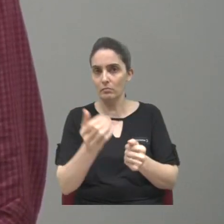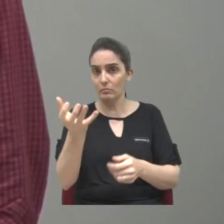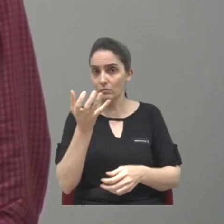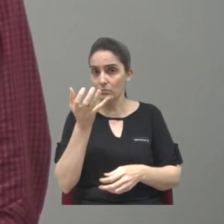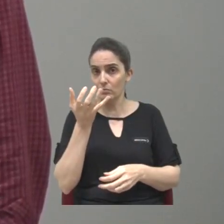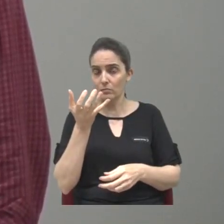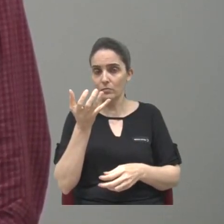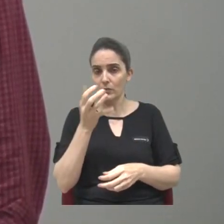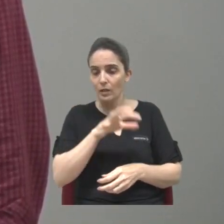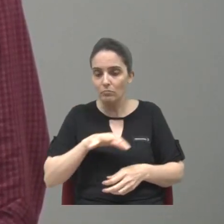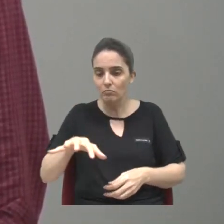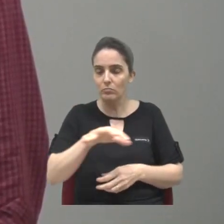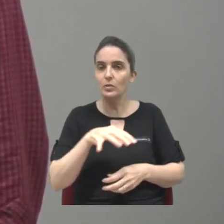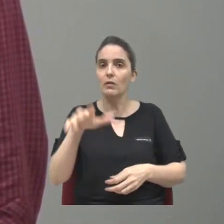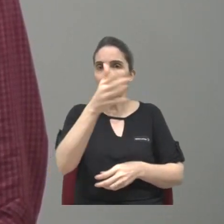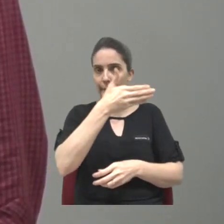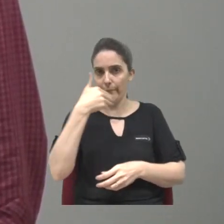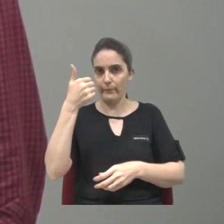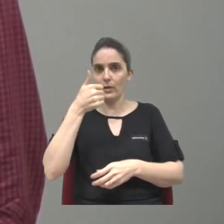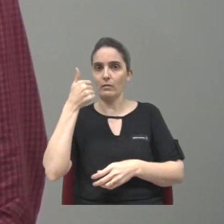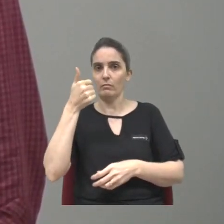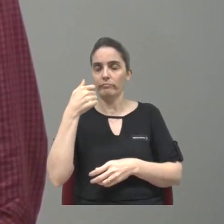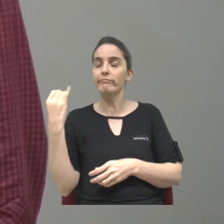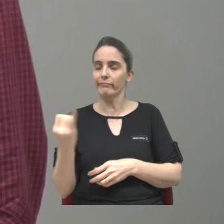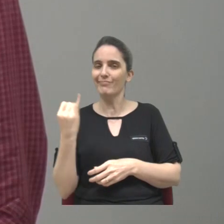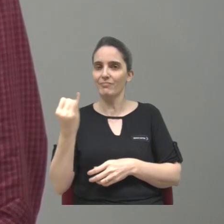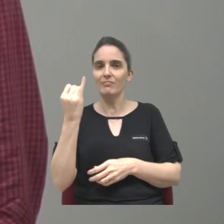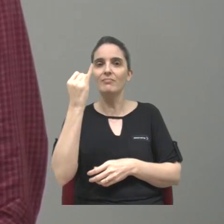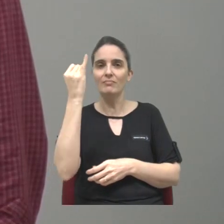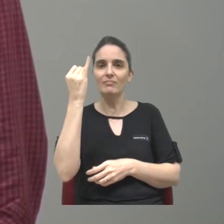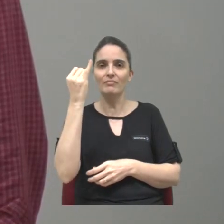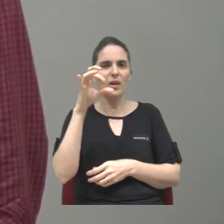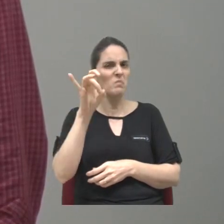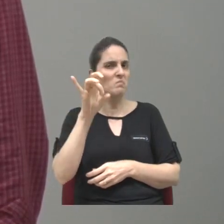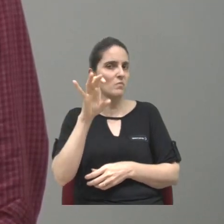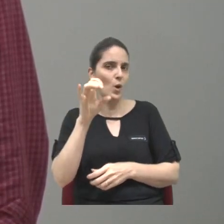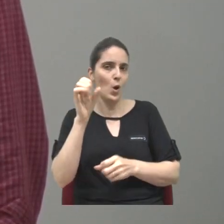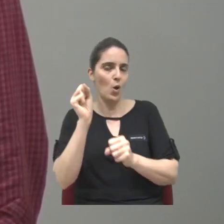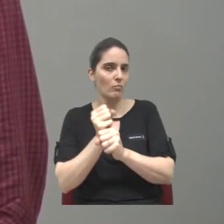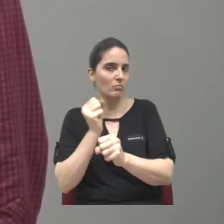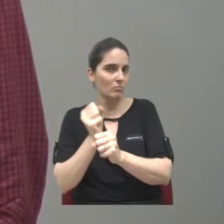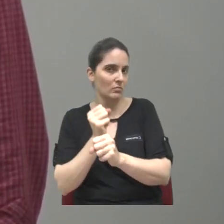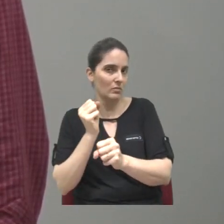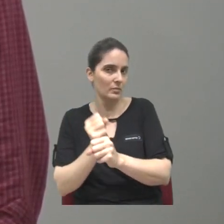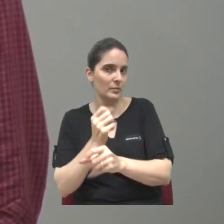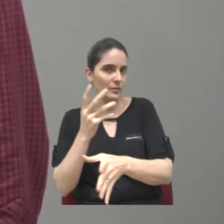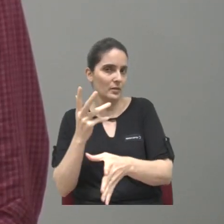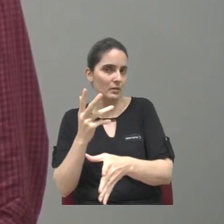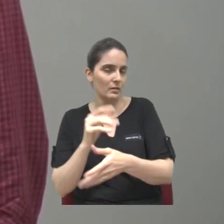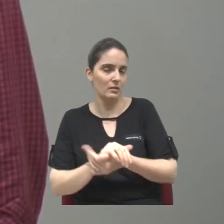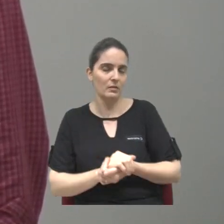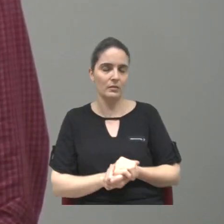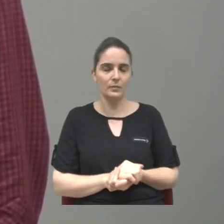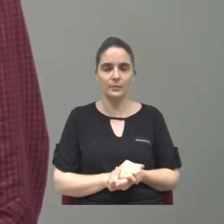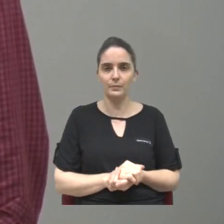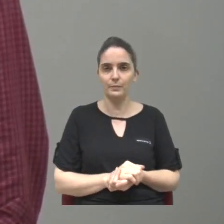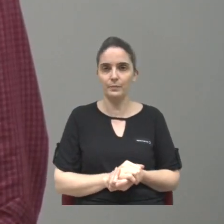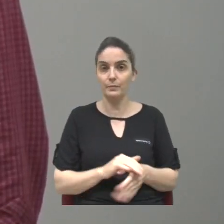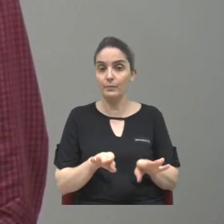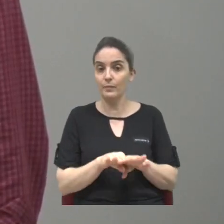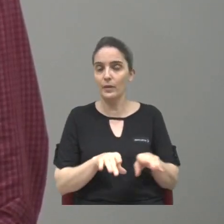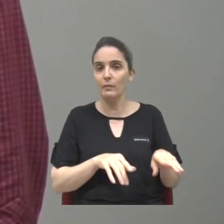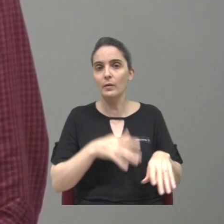região, que é importante, não só para a mão de obra primária, mas também o trabalho informal, que eu